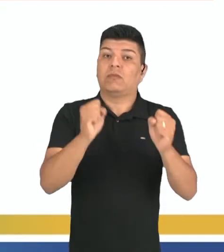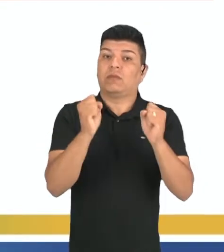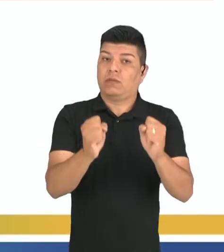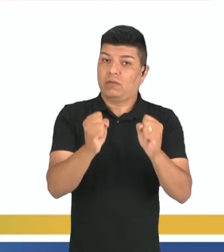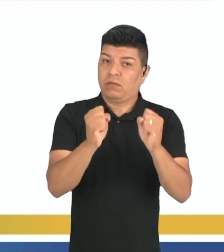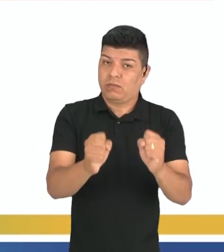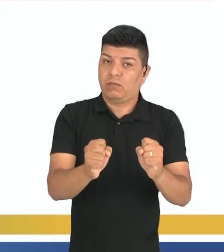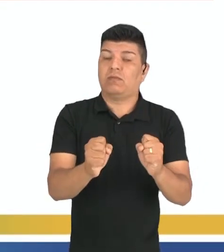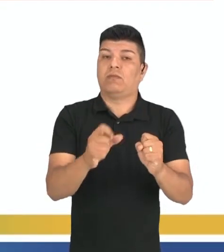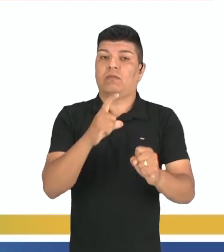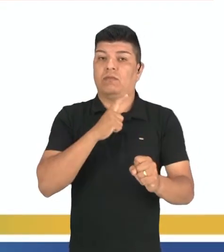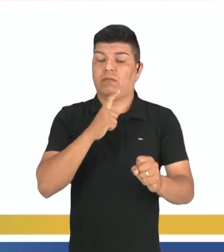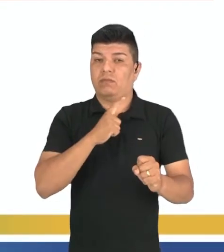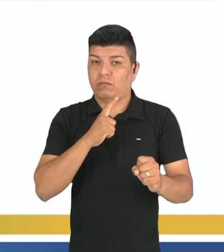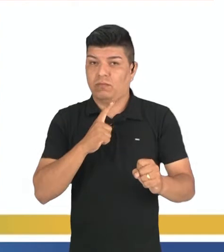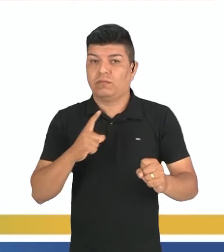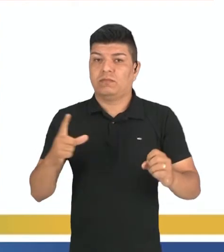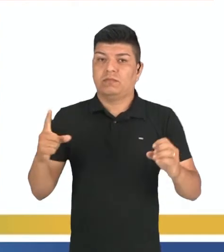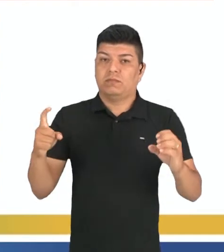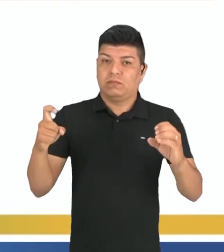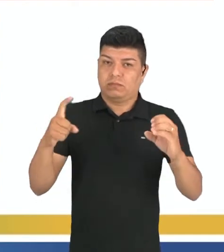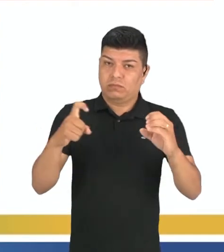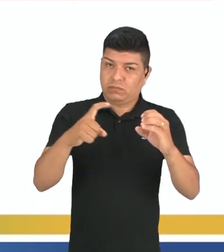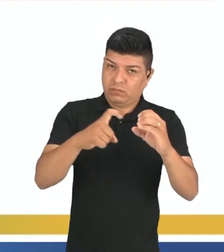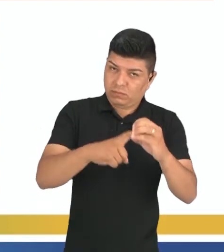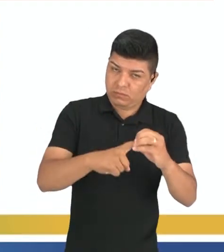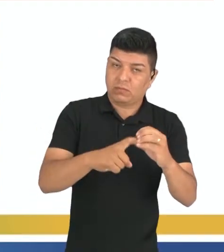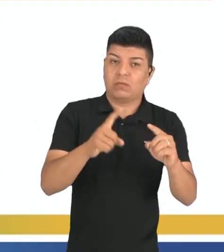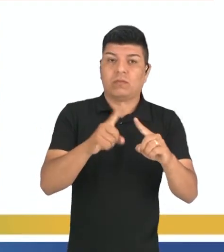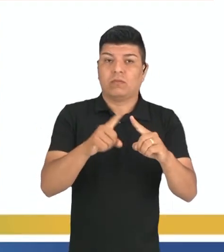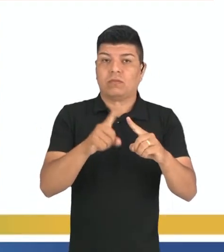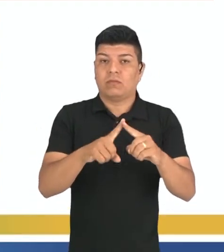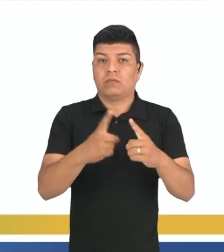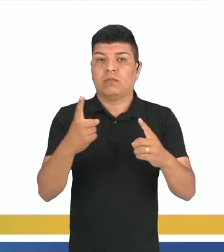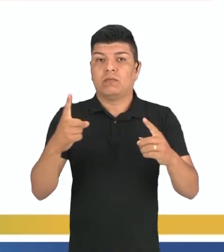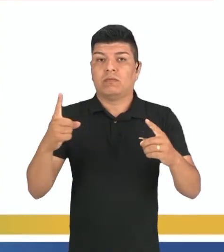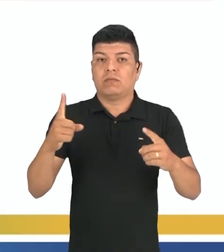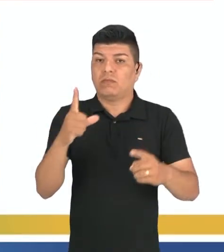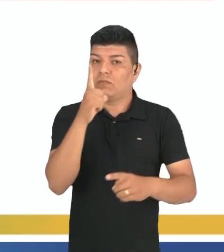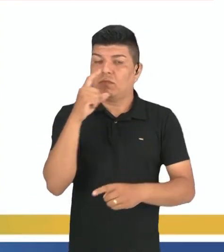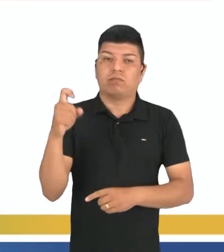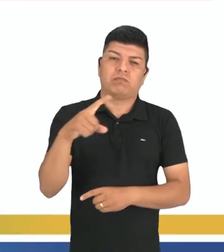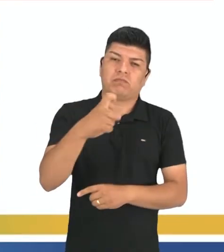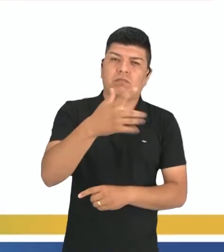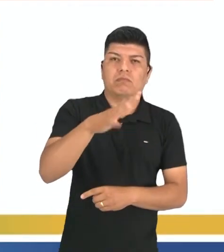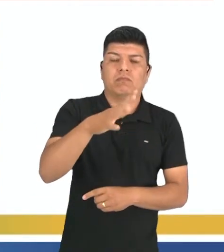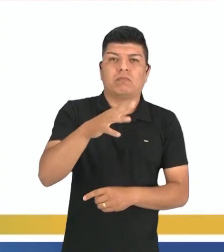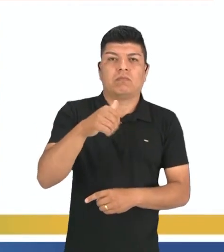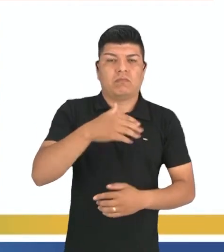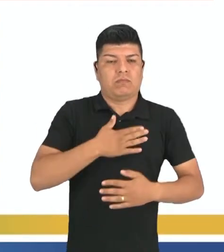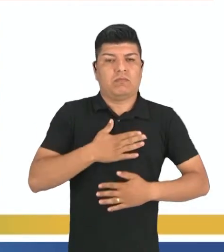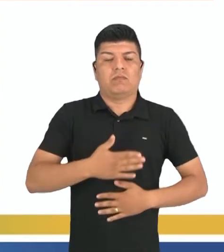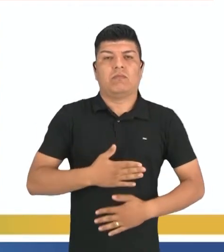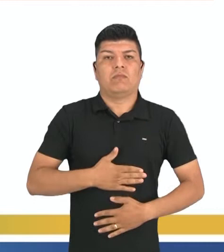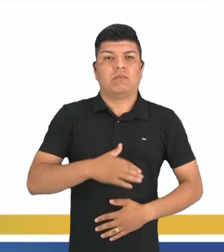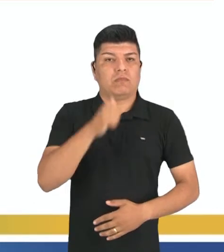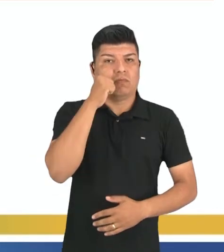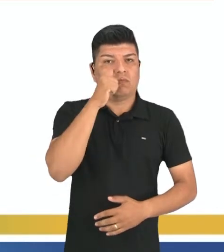essa fecundação, porque o espermatozoide ele pode durar no corpo da mulher até em torno de 3